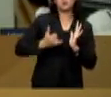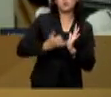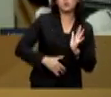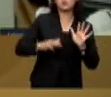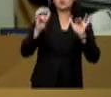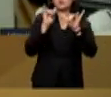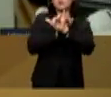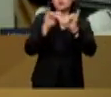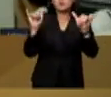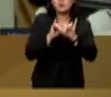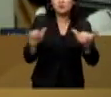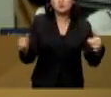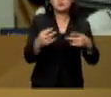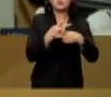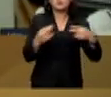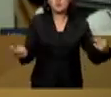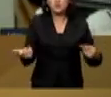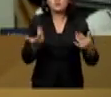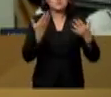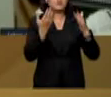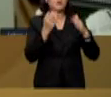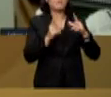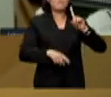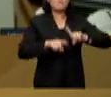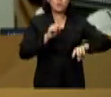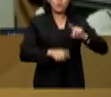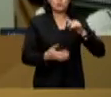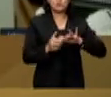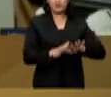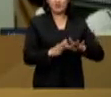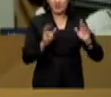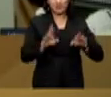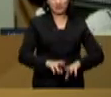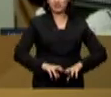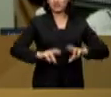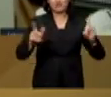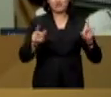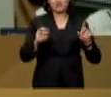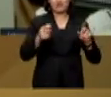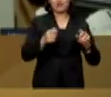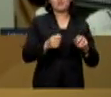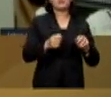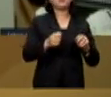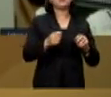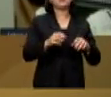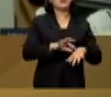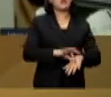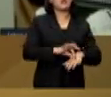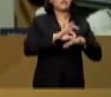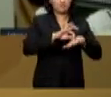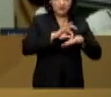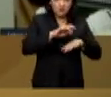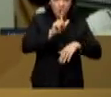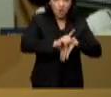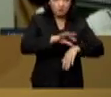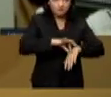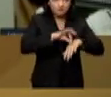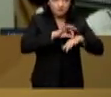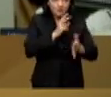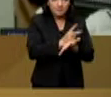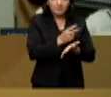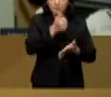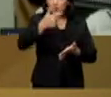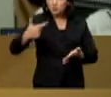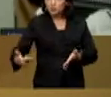de intermediação e de estocagem. Esse é o mundo moderno, essa é a tendência e nada a objetar, muito pelo